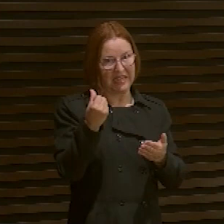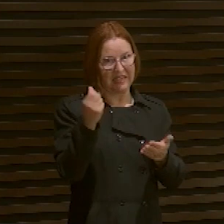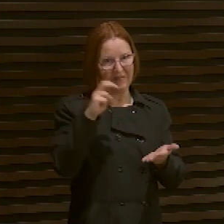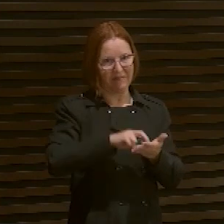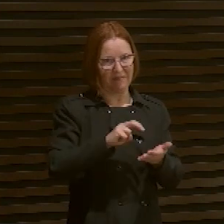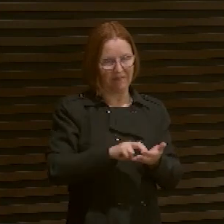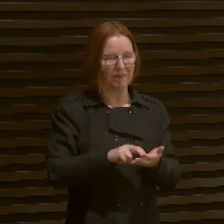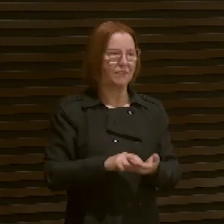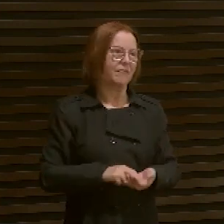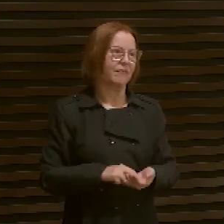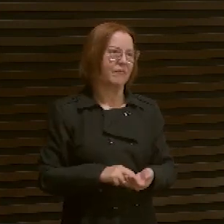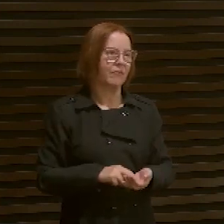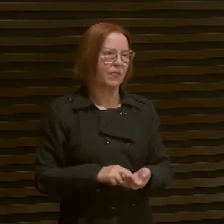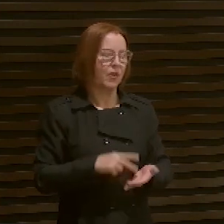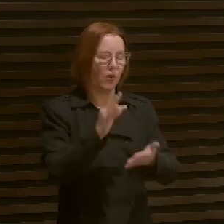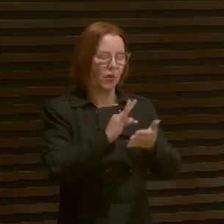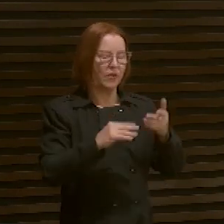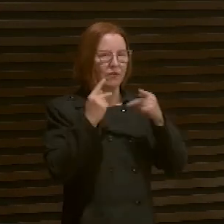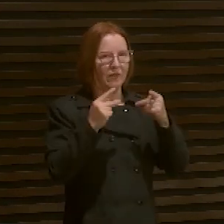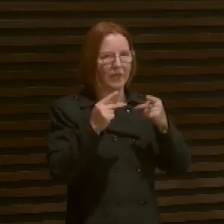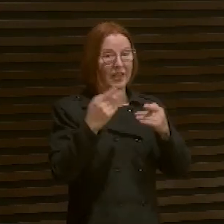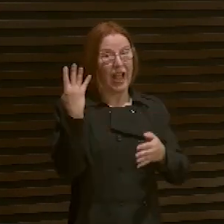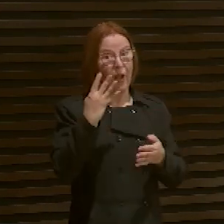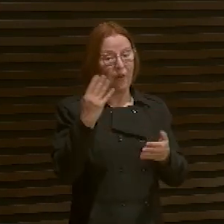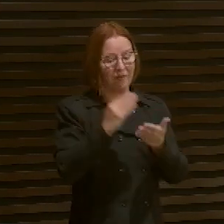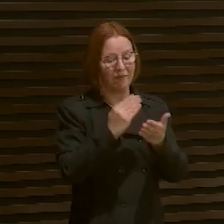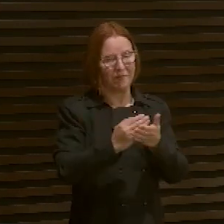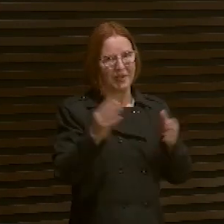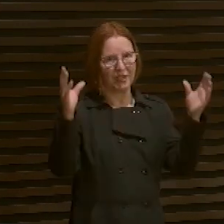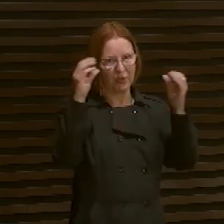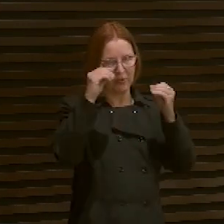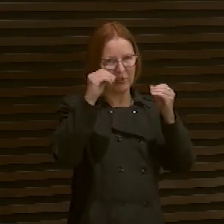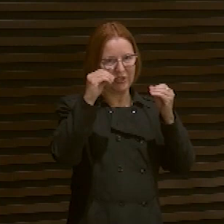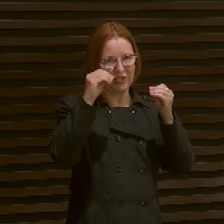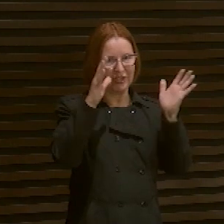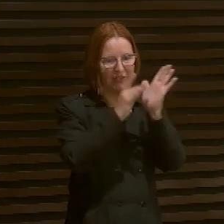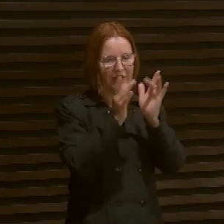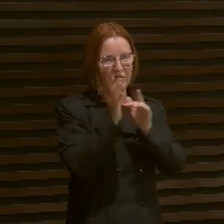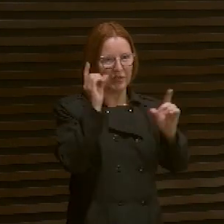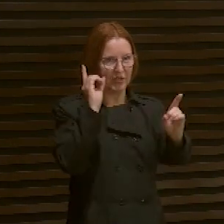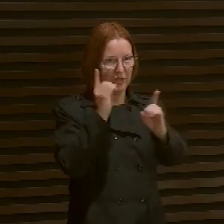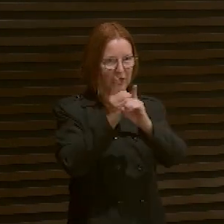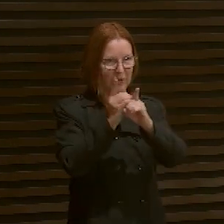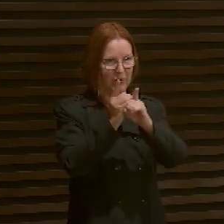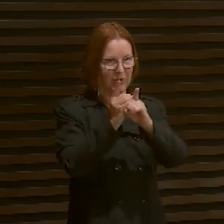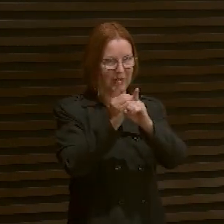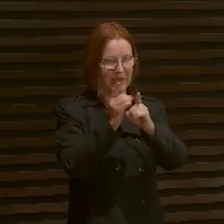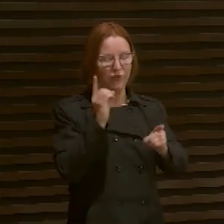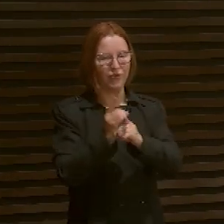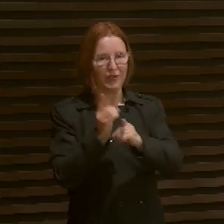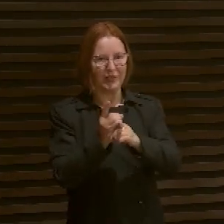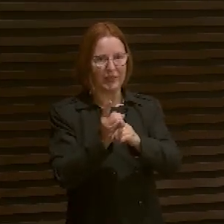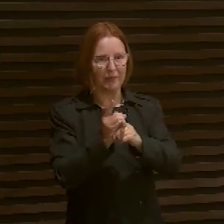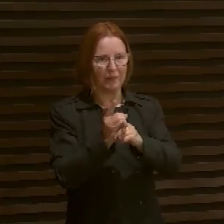amanhece. Então o texto está dizendo que na quarta vigília da noite, foi Jesus ter com eles andando por sobre o mar. Irmãos,